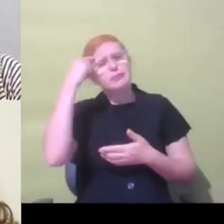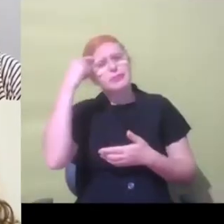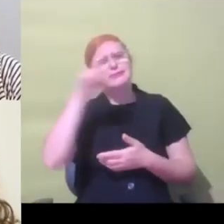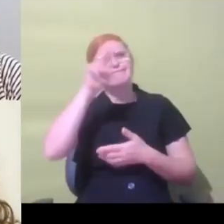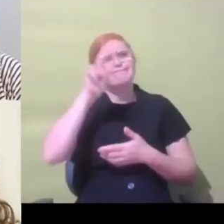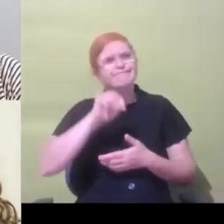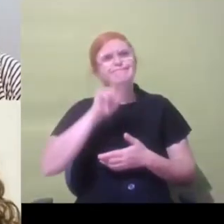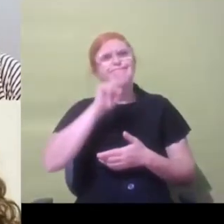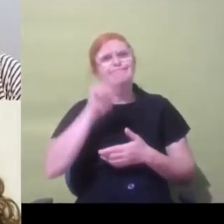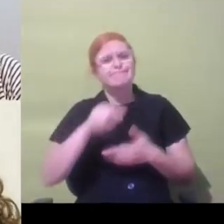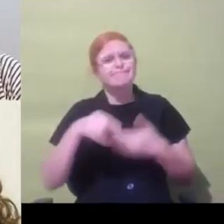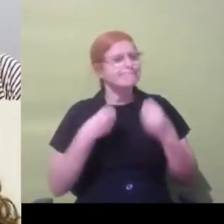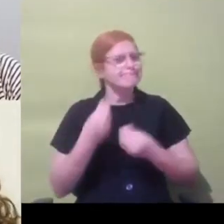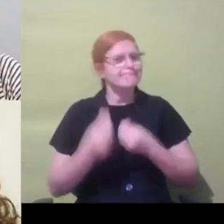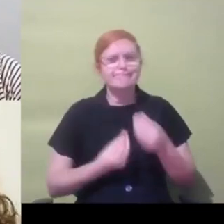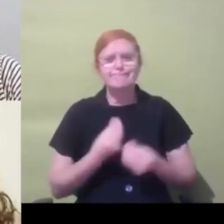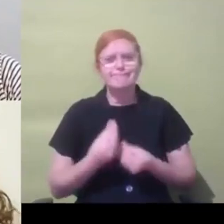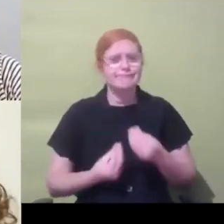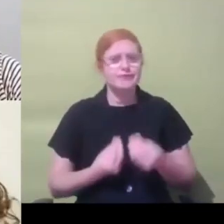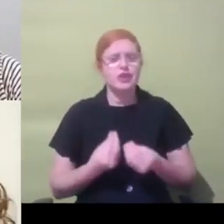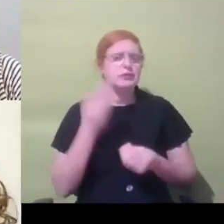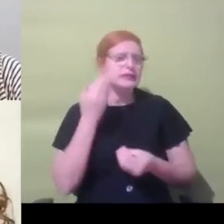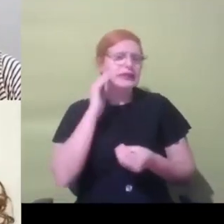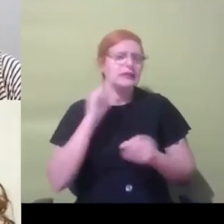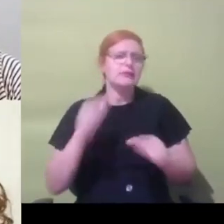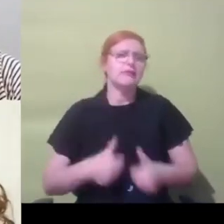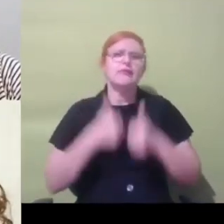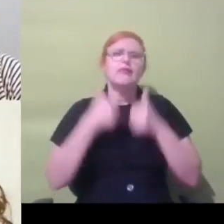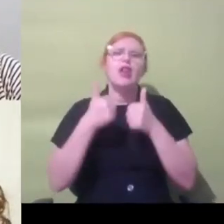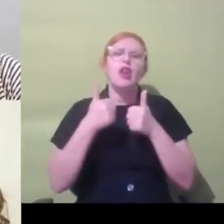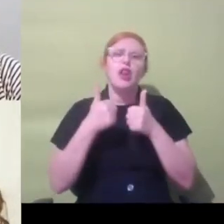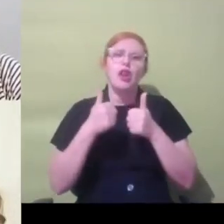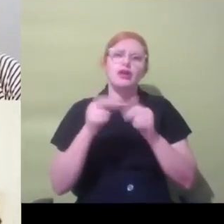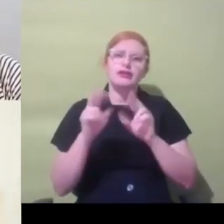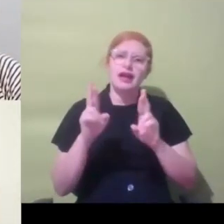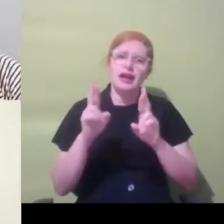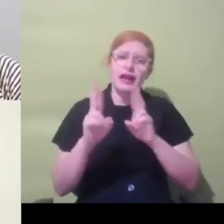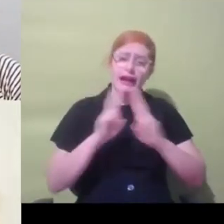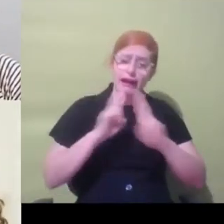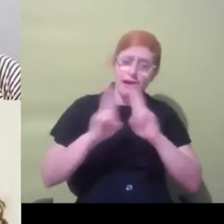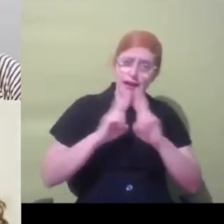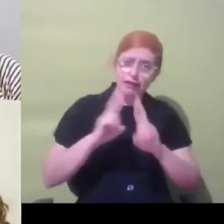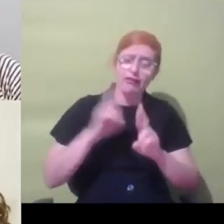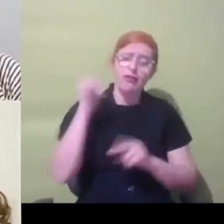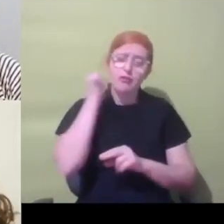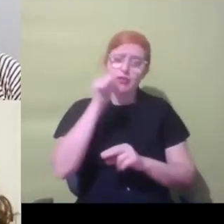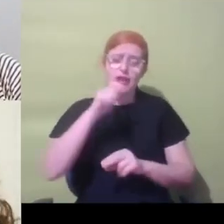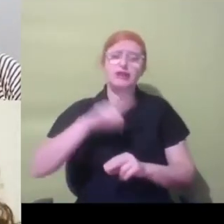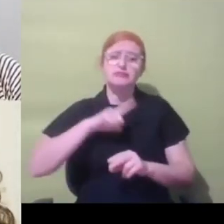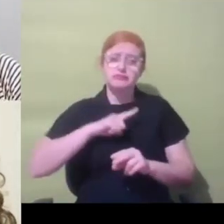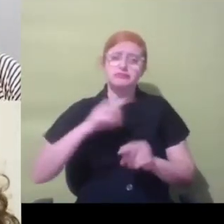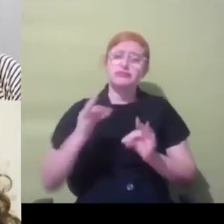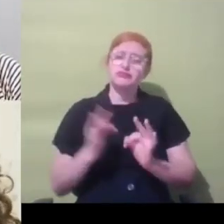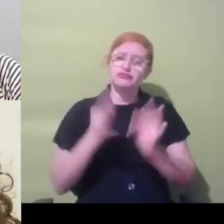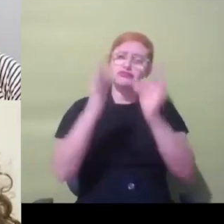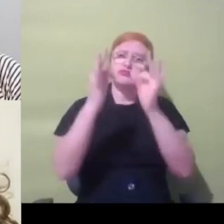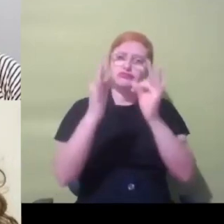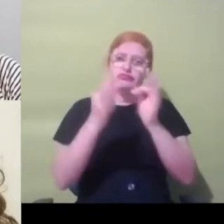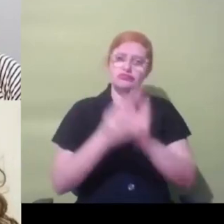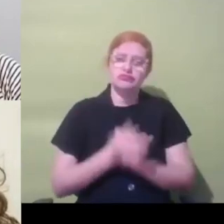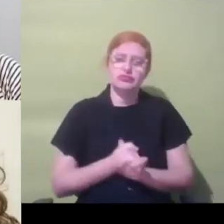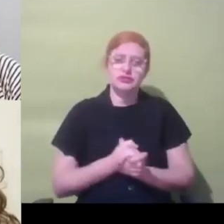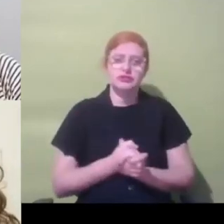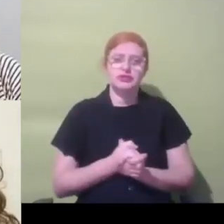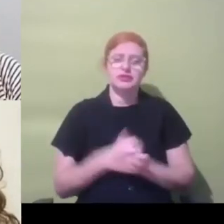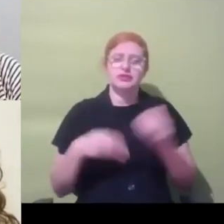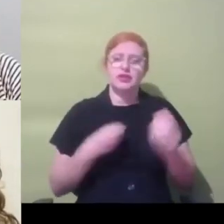em como entender melhor essa relação que nós, mulheres, temos com as tecnologias, né?